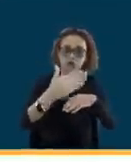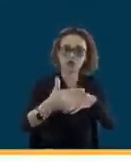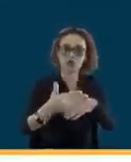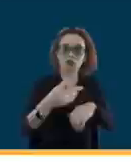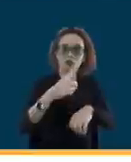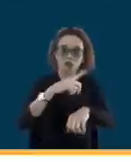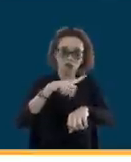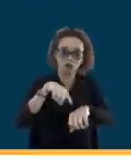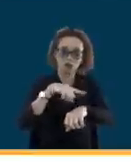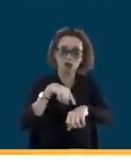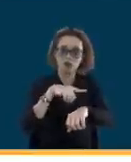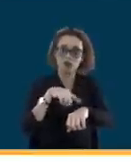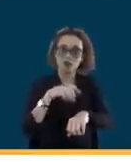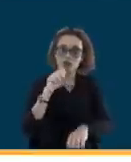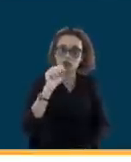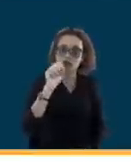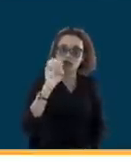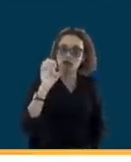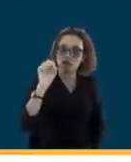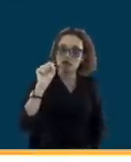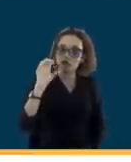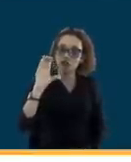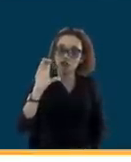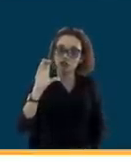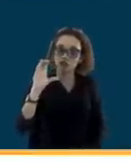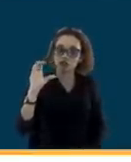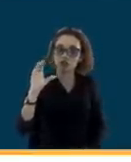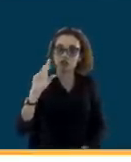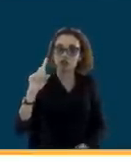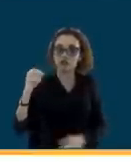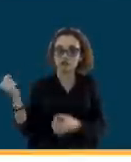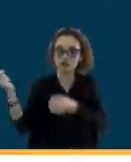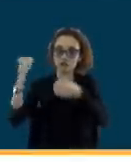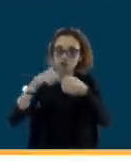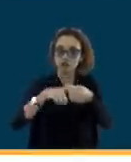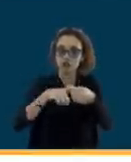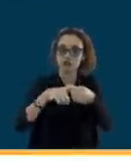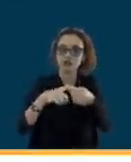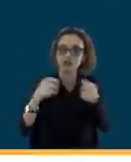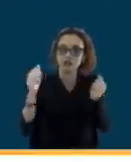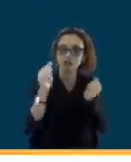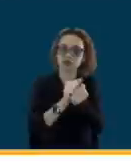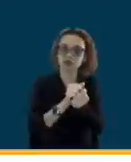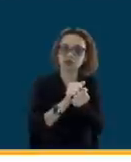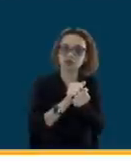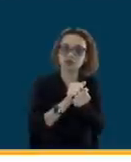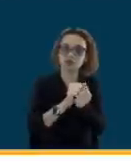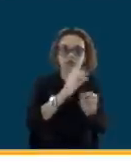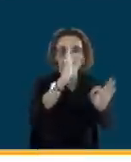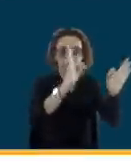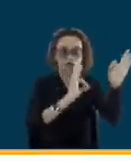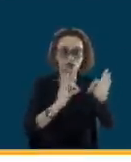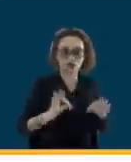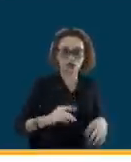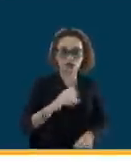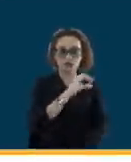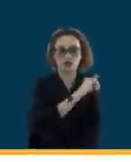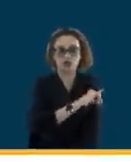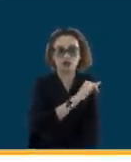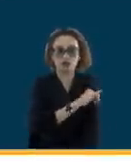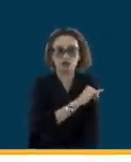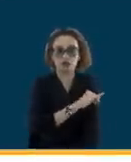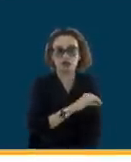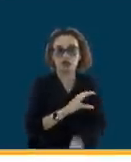o SESC, juntamente com os demais parceiros envolvidos, organizou no Rio de Janeiro. Era isso,